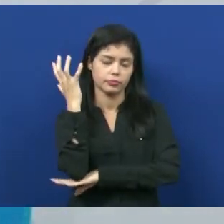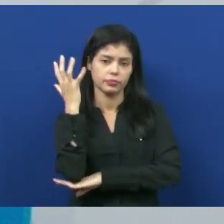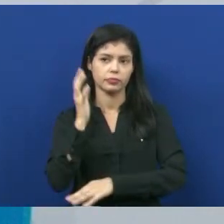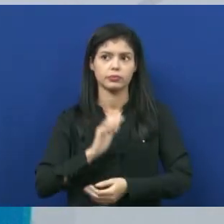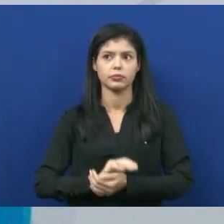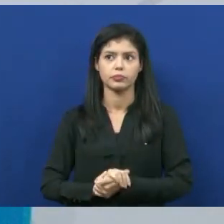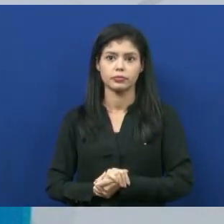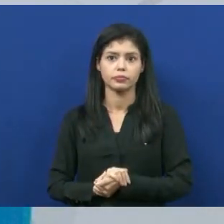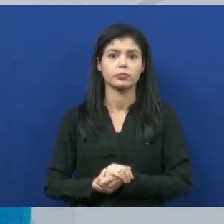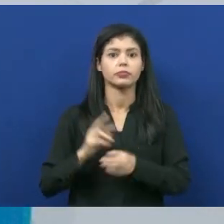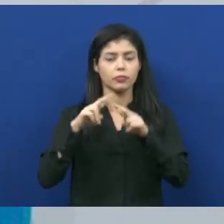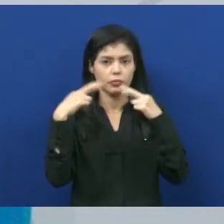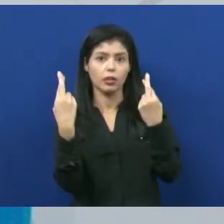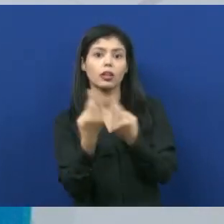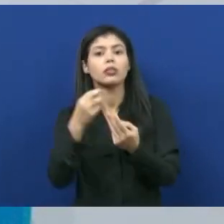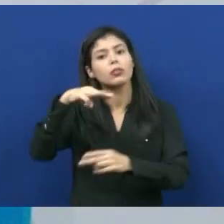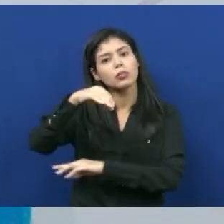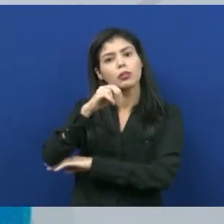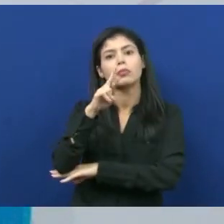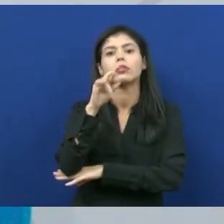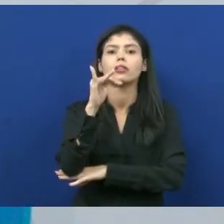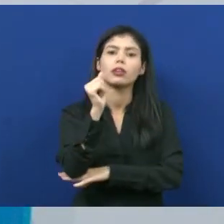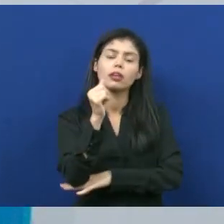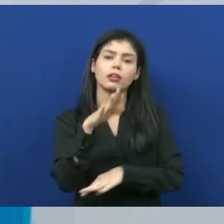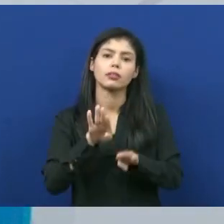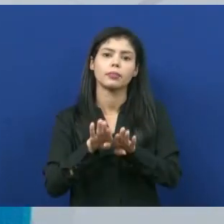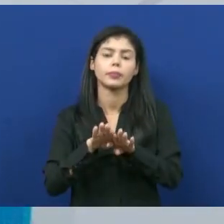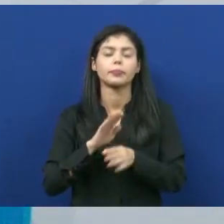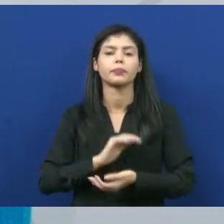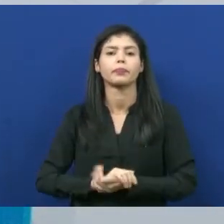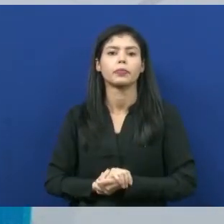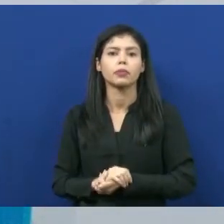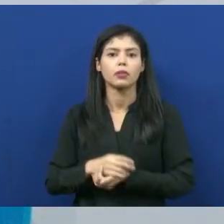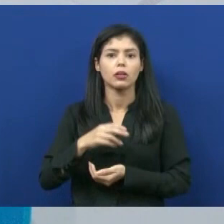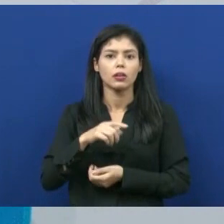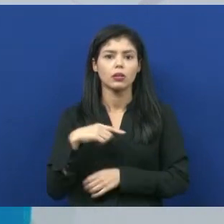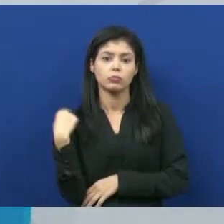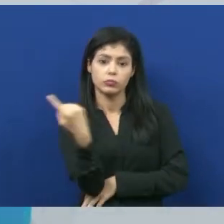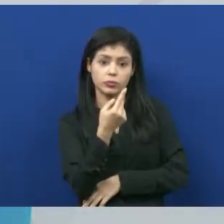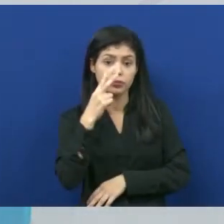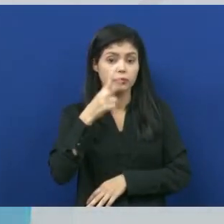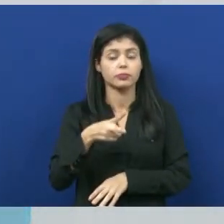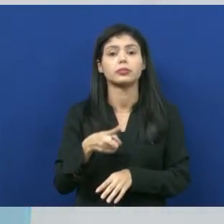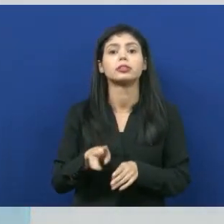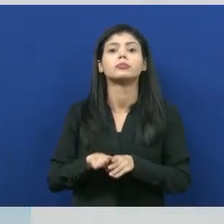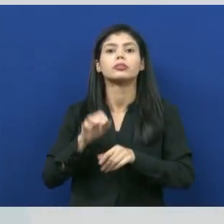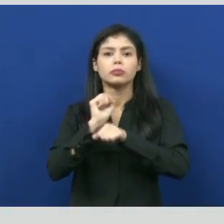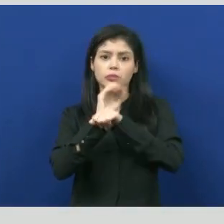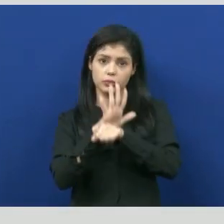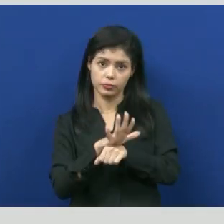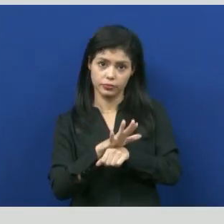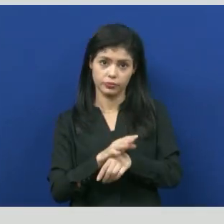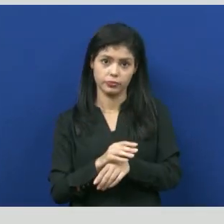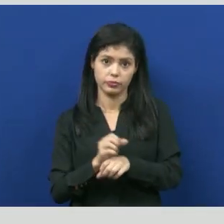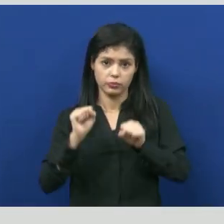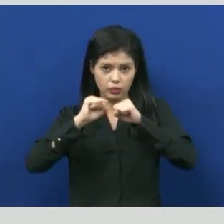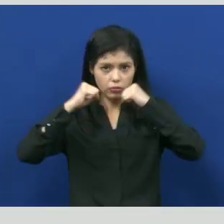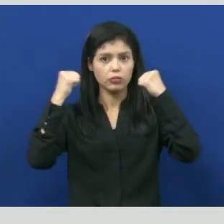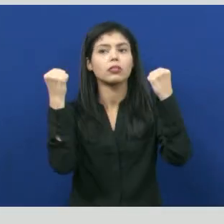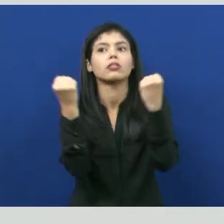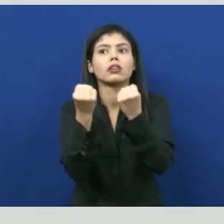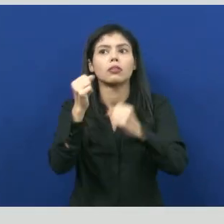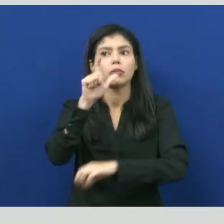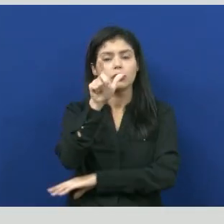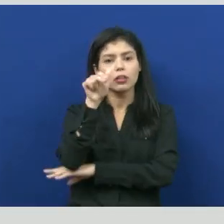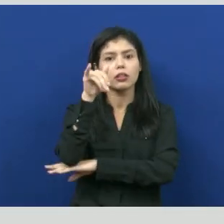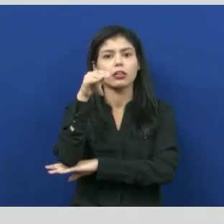E o reino monera, que são as bactérias. Como nós vemos ali no slide, o sistema de Linné,